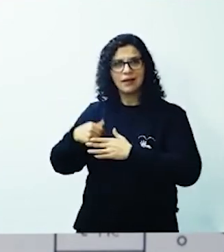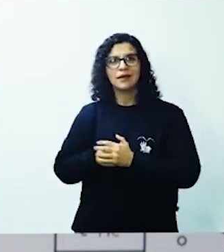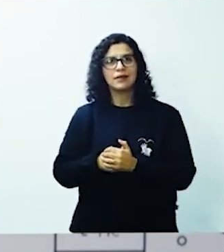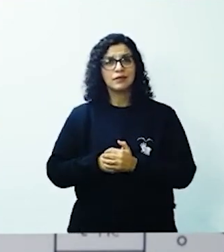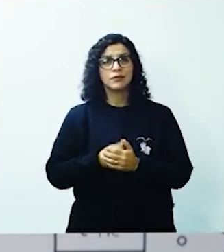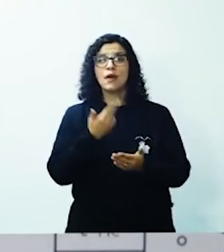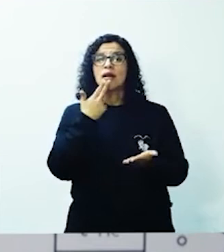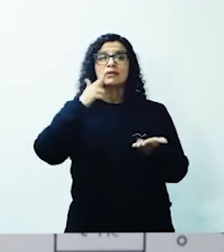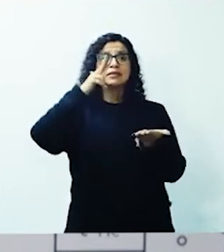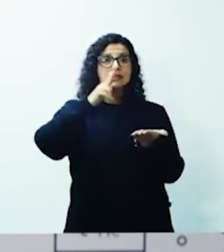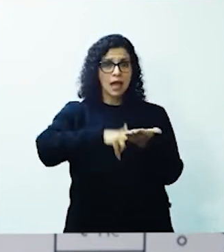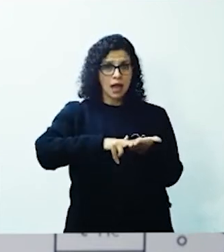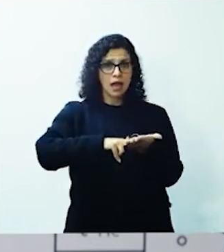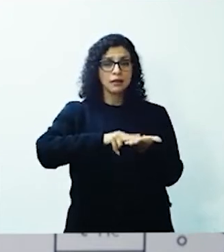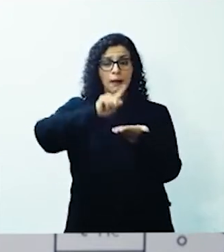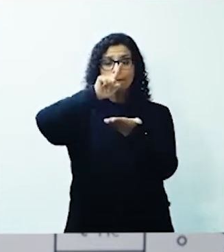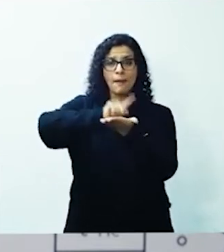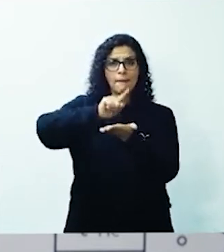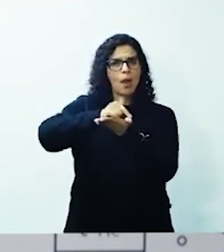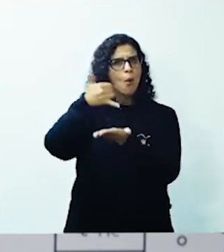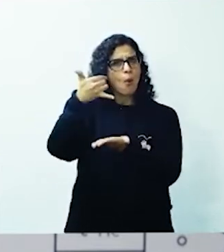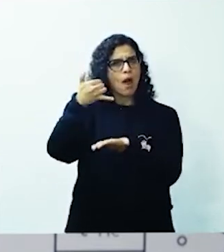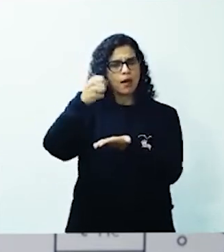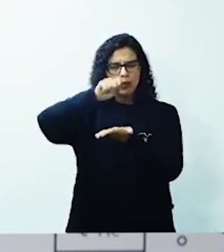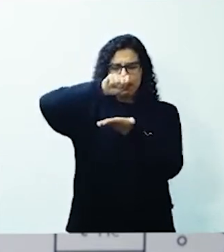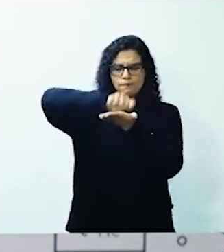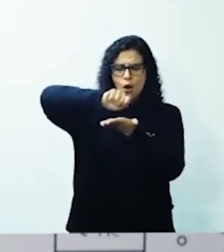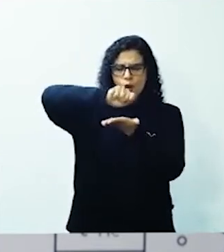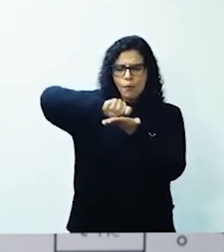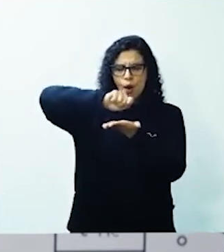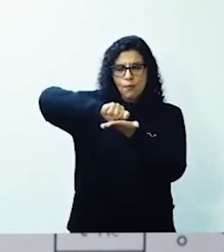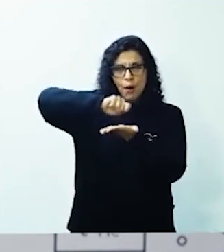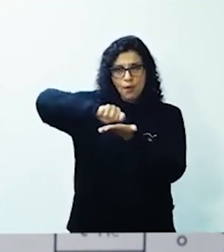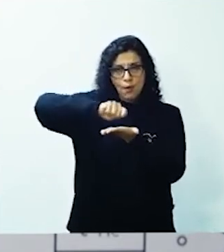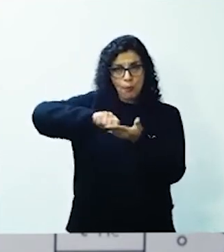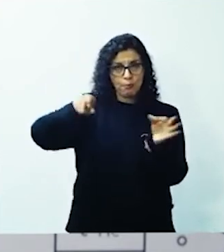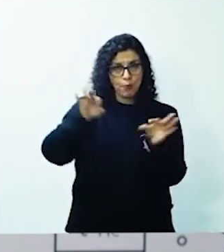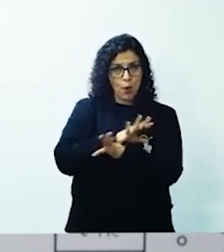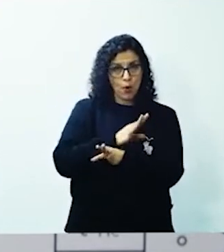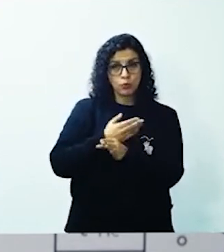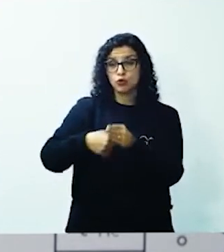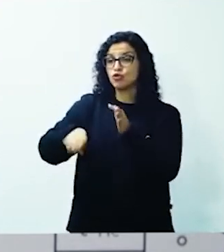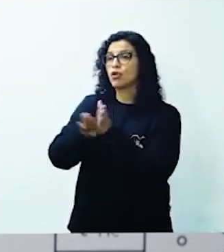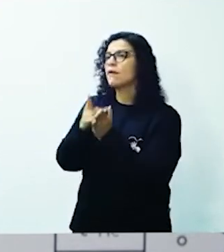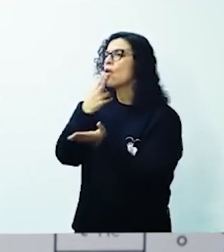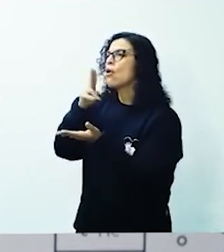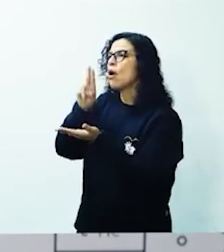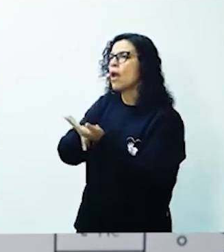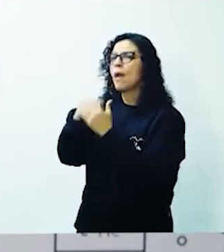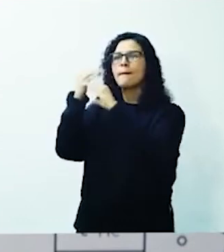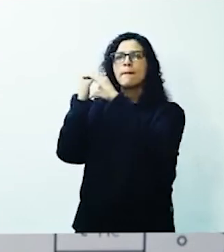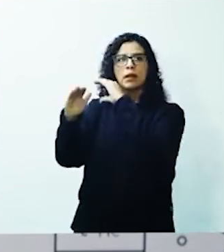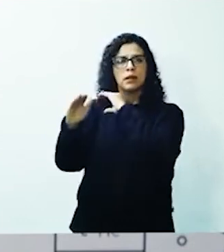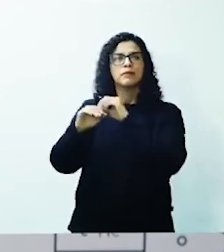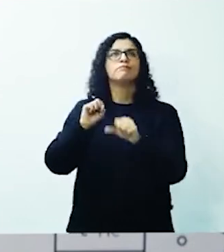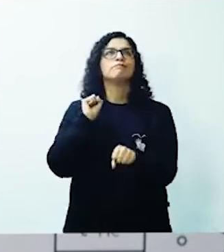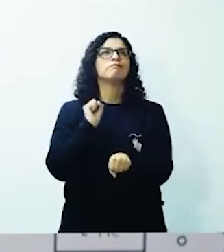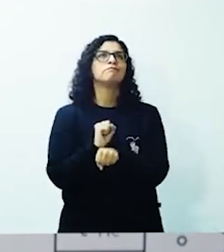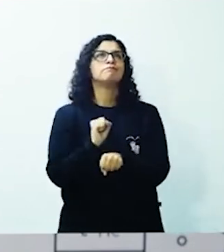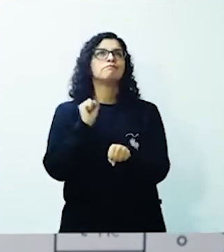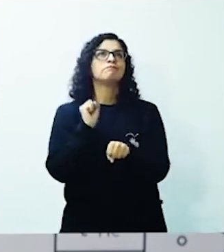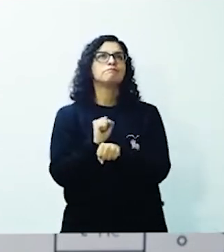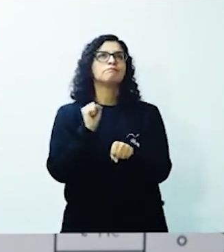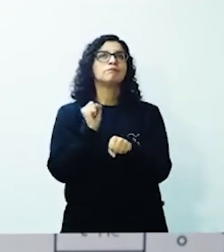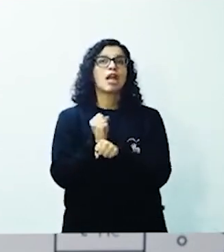as cartas eram escritas à mão? Você enviava a carta até chegar a carta